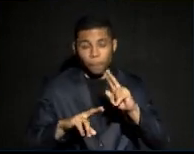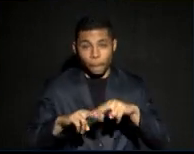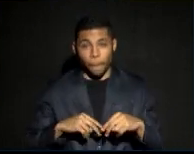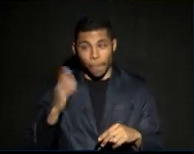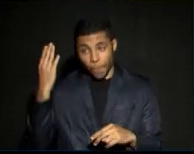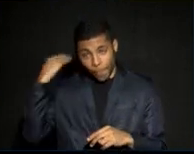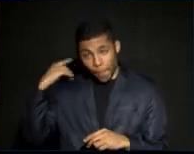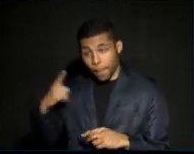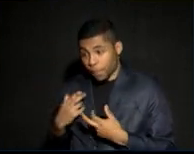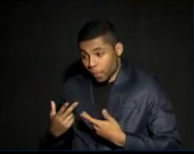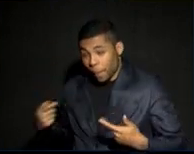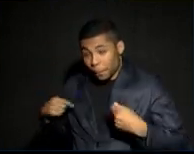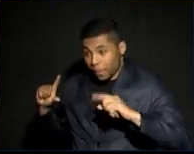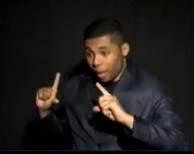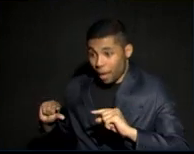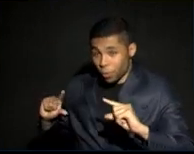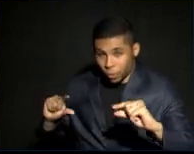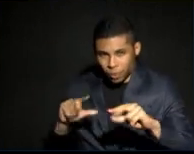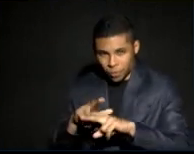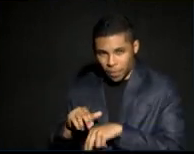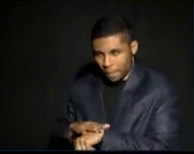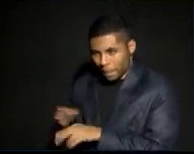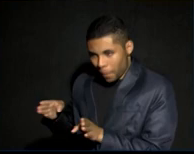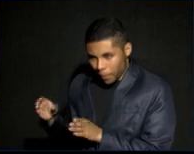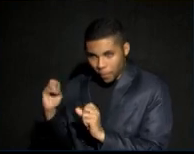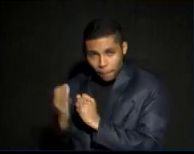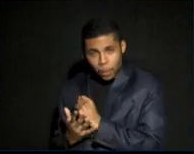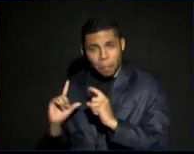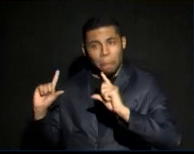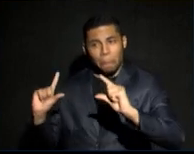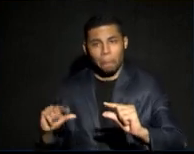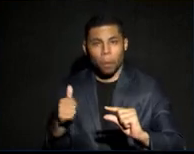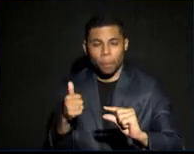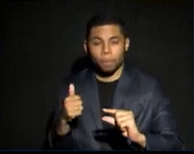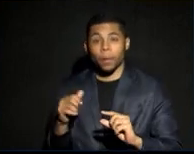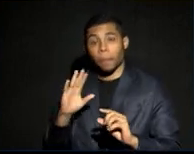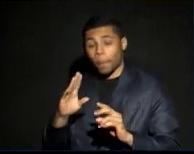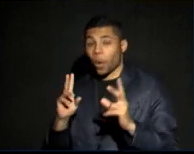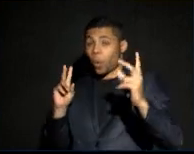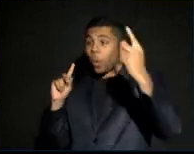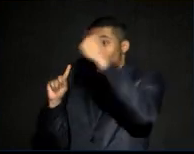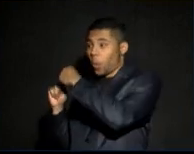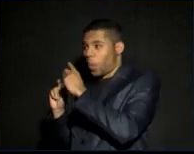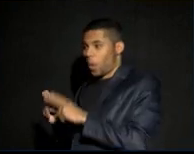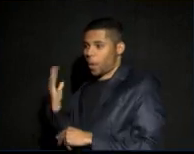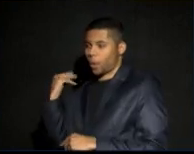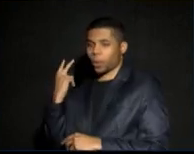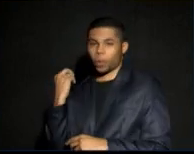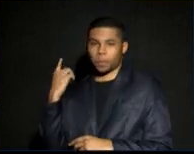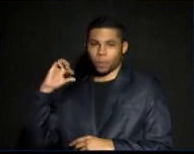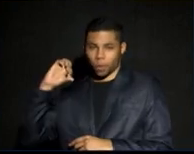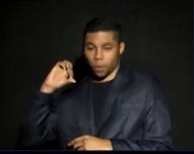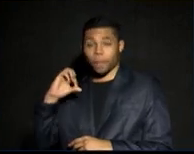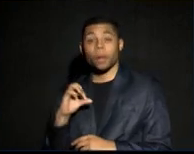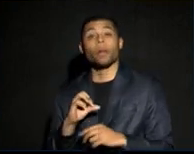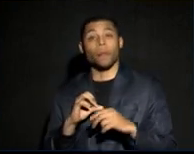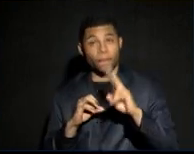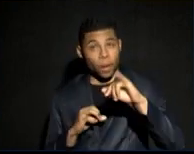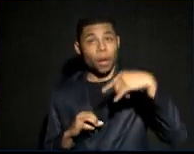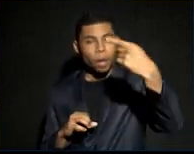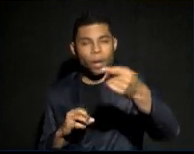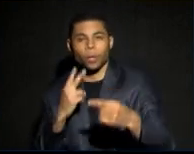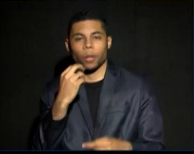que ser reduzidos durante a pandemia voltem ao que era no período de 2019 já ele então em 2023